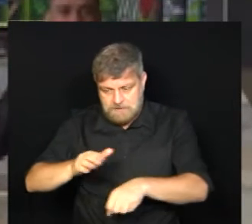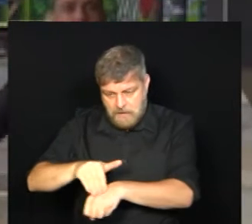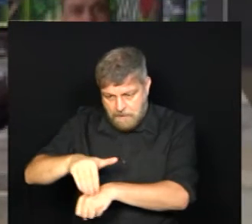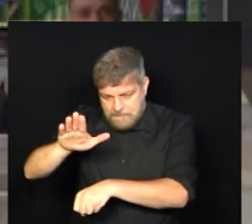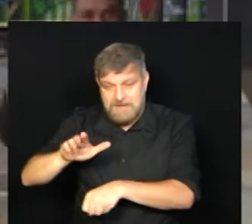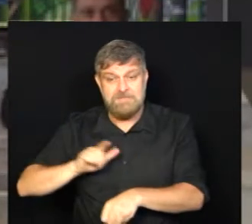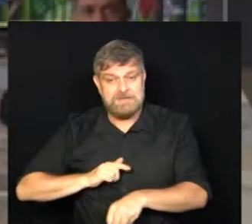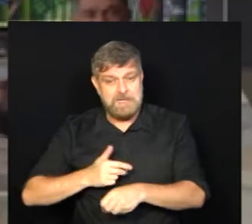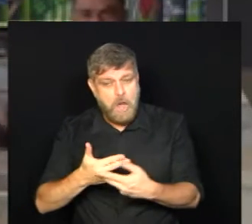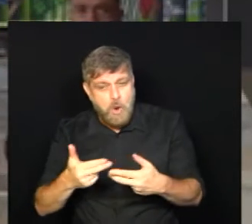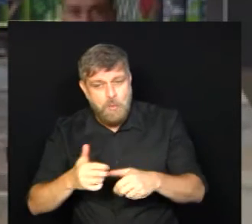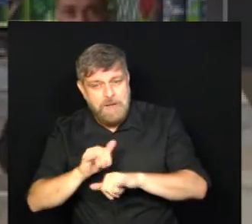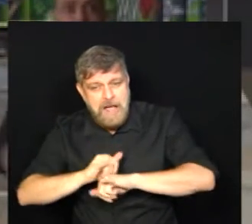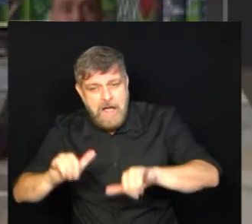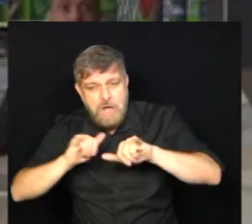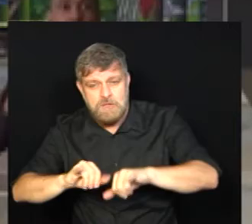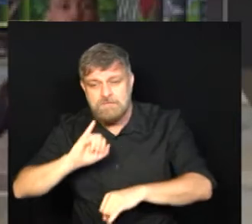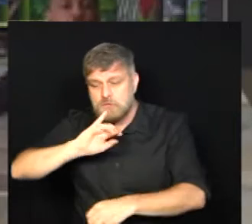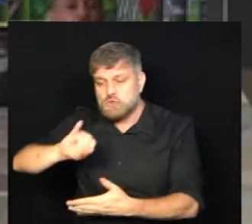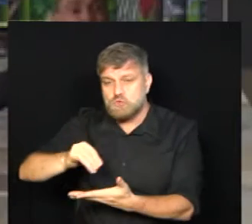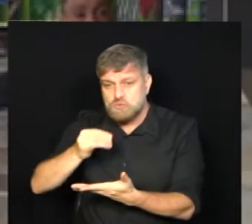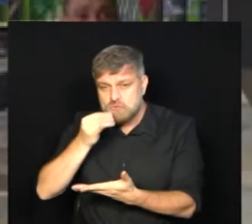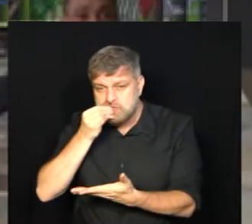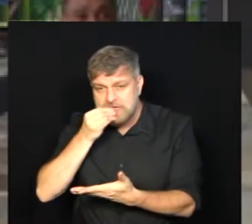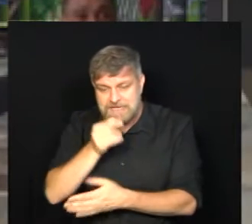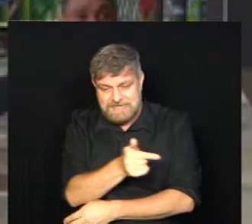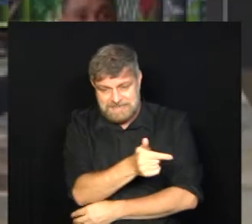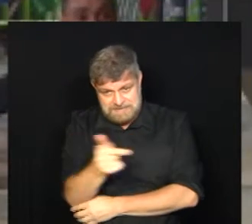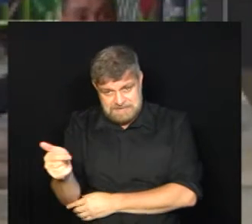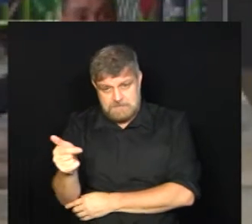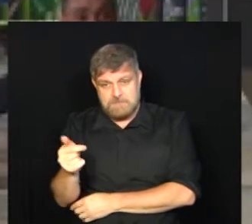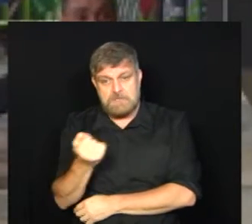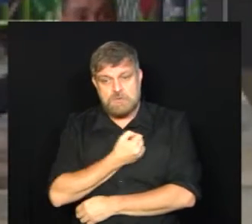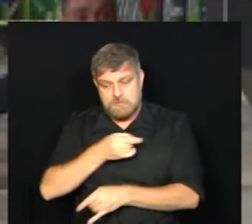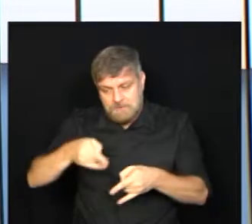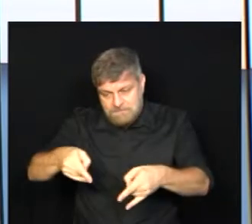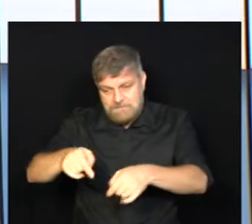também no município de Jundiaí ao longo dessa semana.